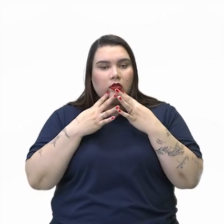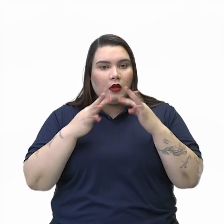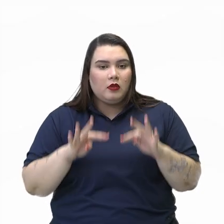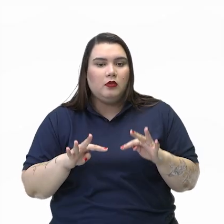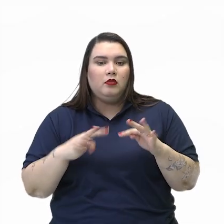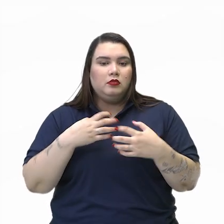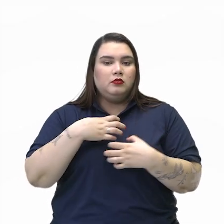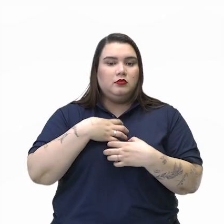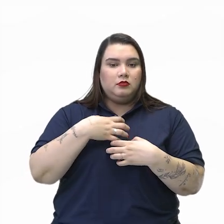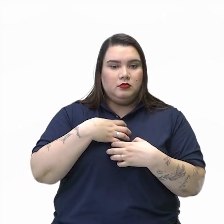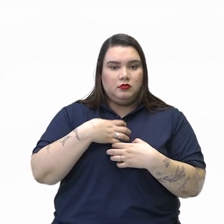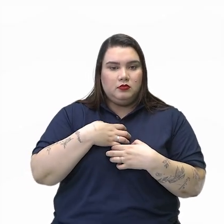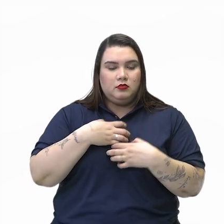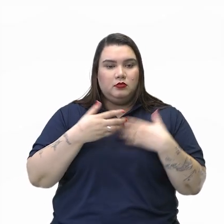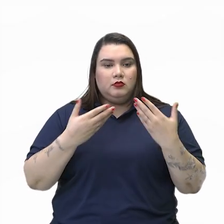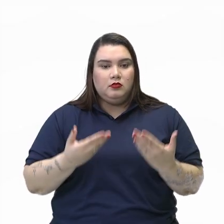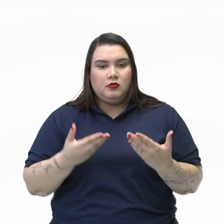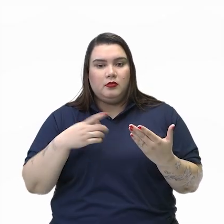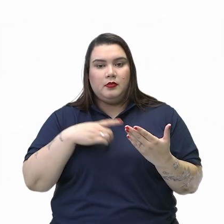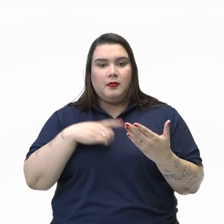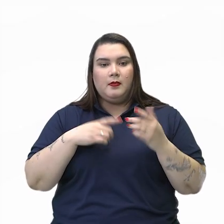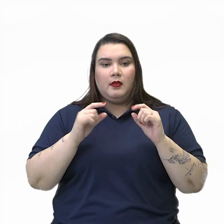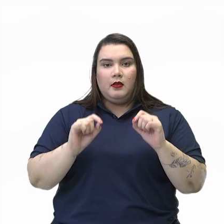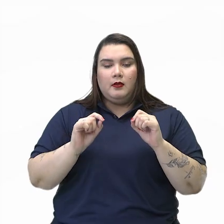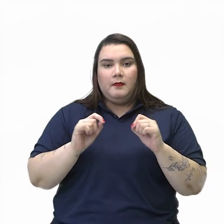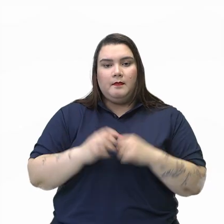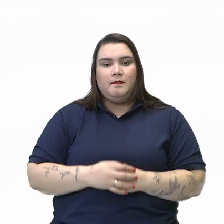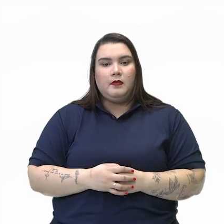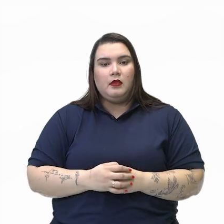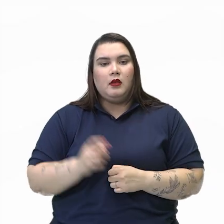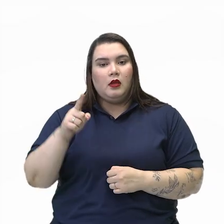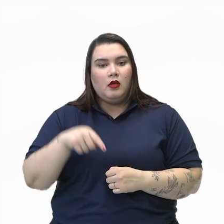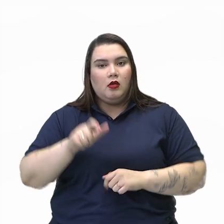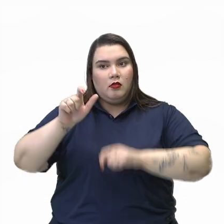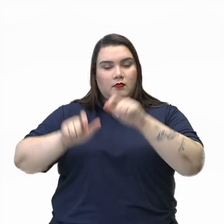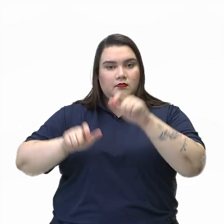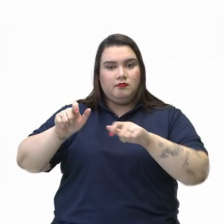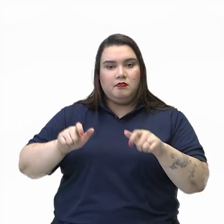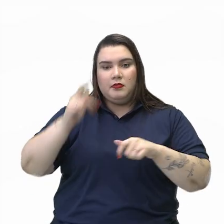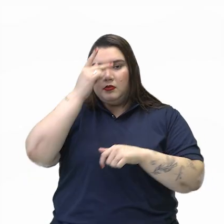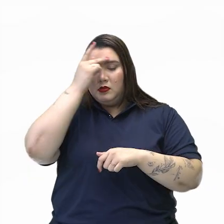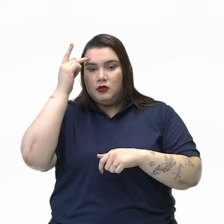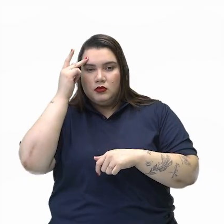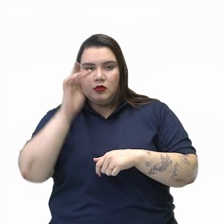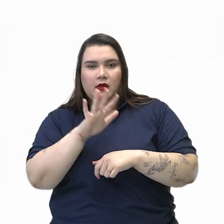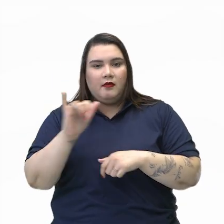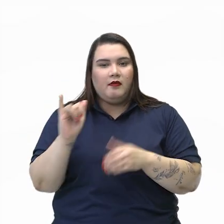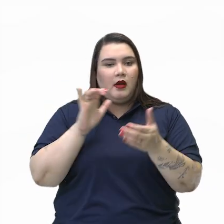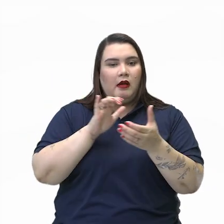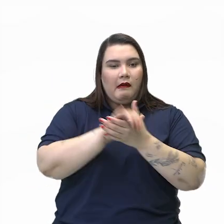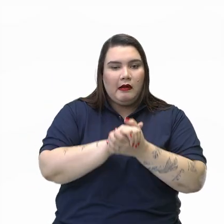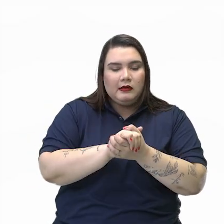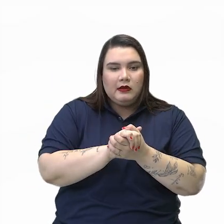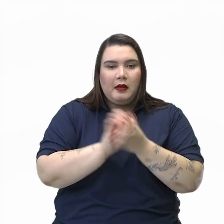instintivo e narcísico, onde vai trazendo a questão de moldar noivos estéreis. Aqui é